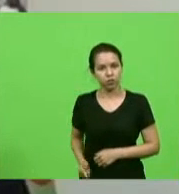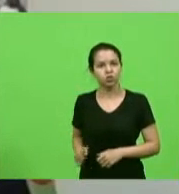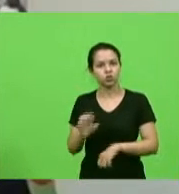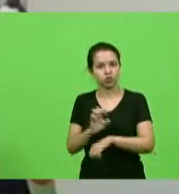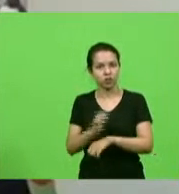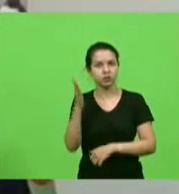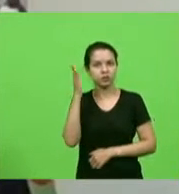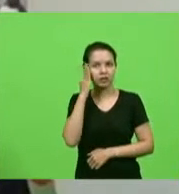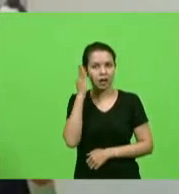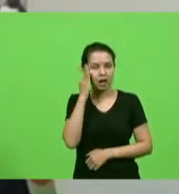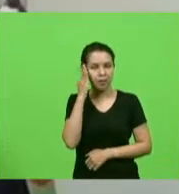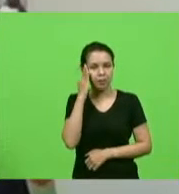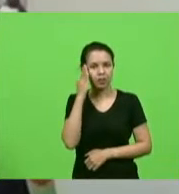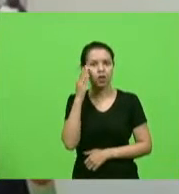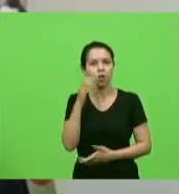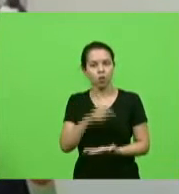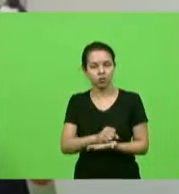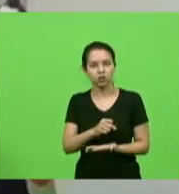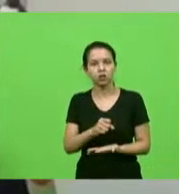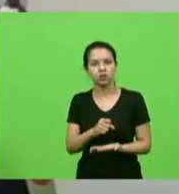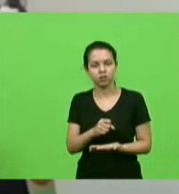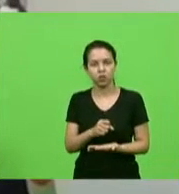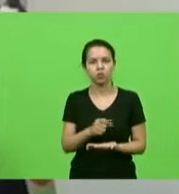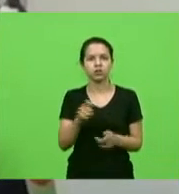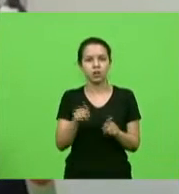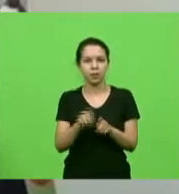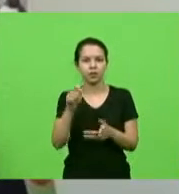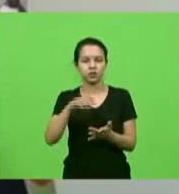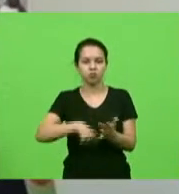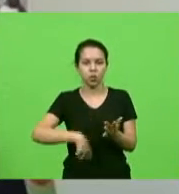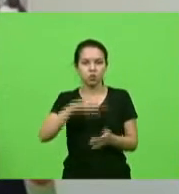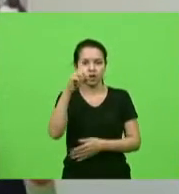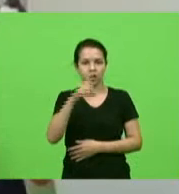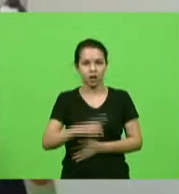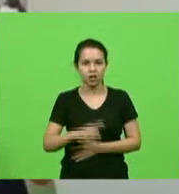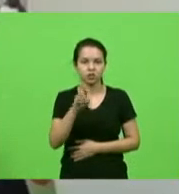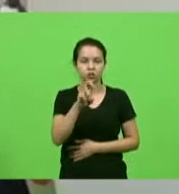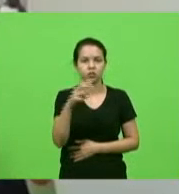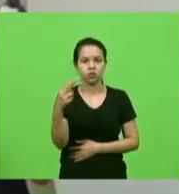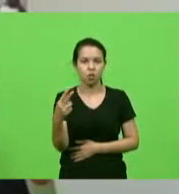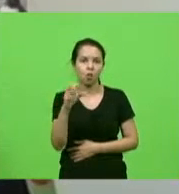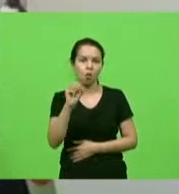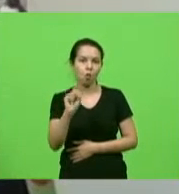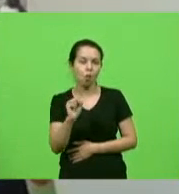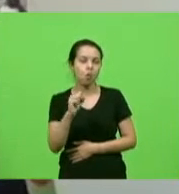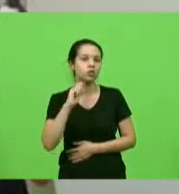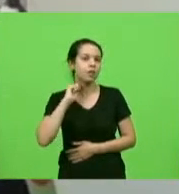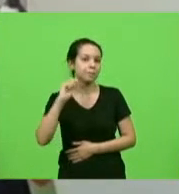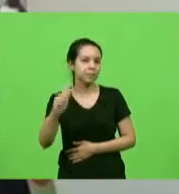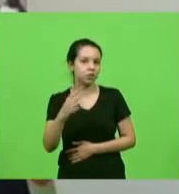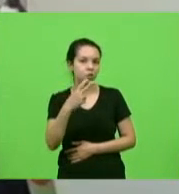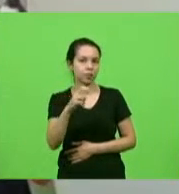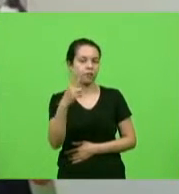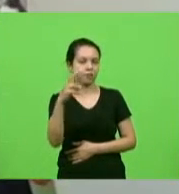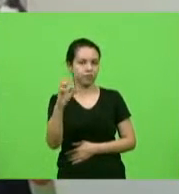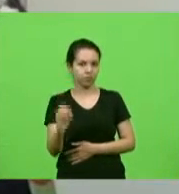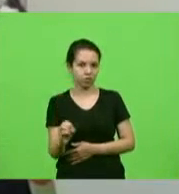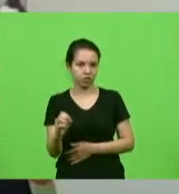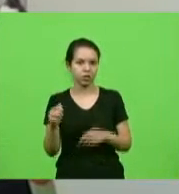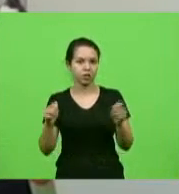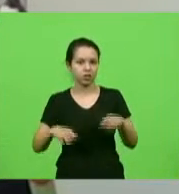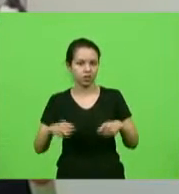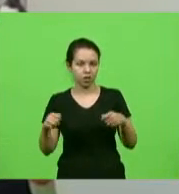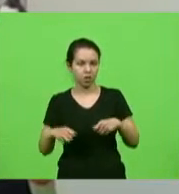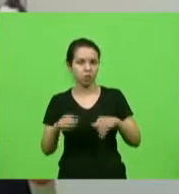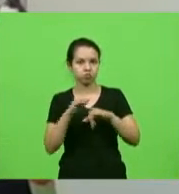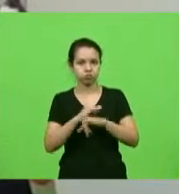curso, bem como assinou o decreto 552 de 8 de abril de 2020, que viabilizou o